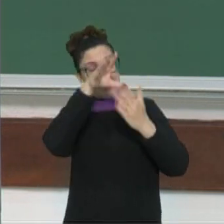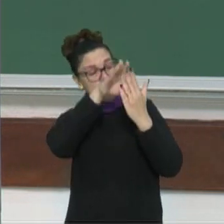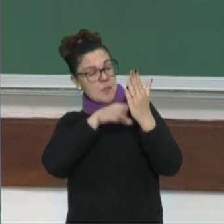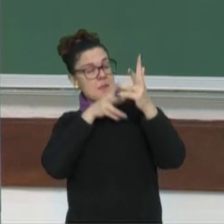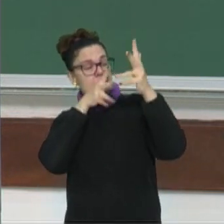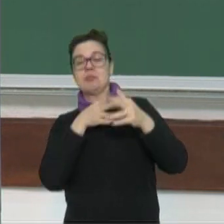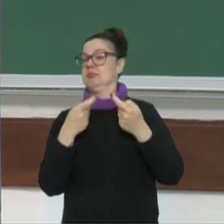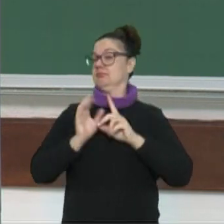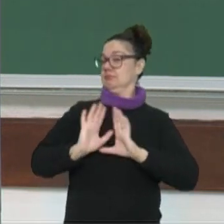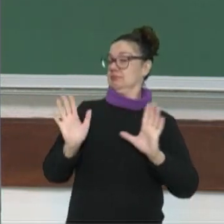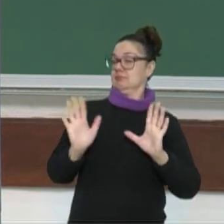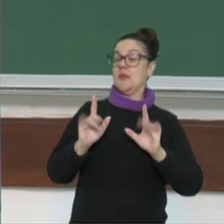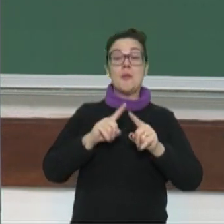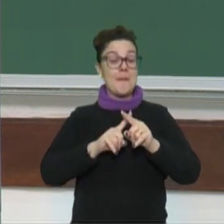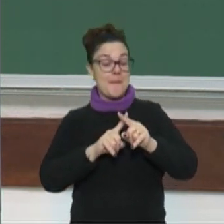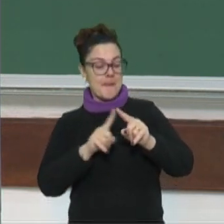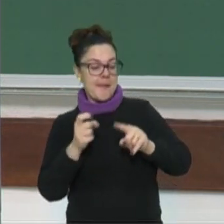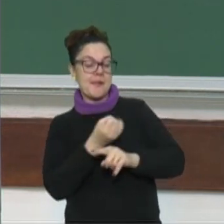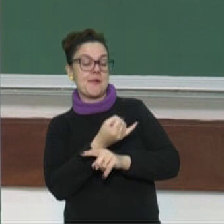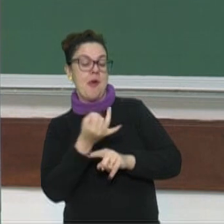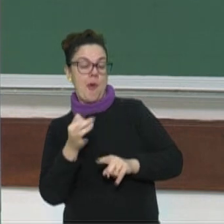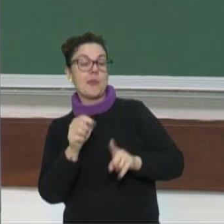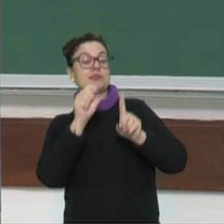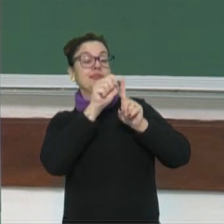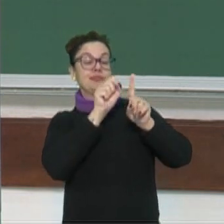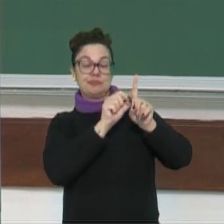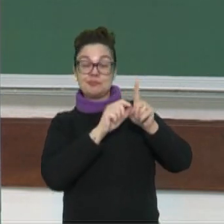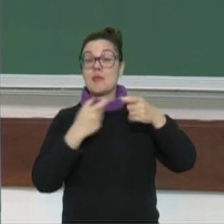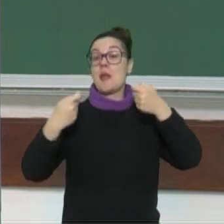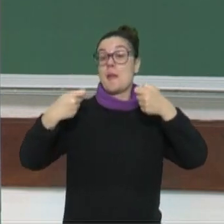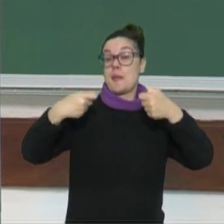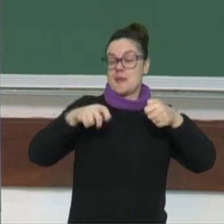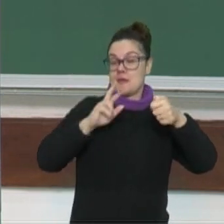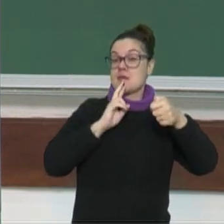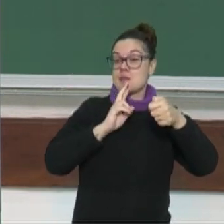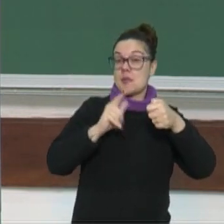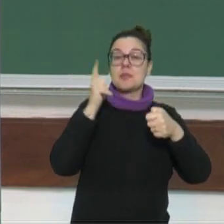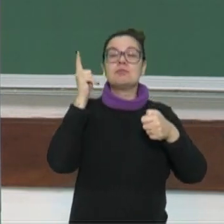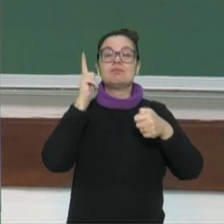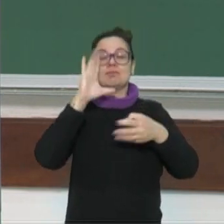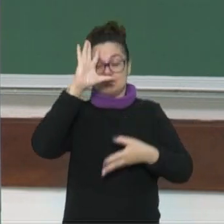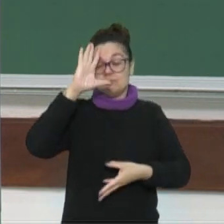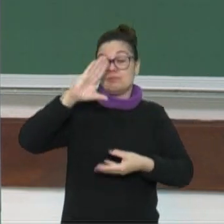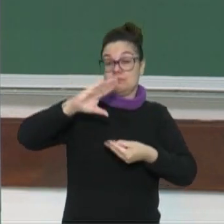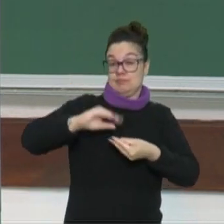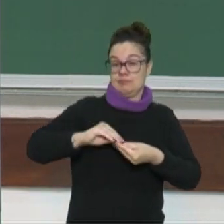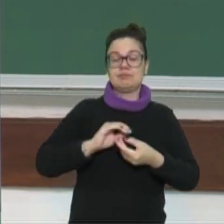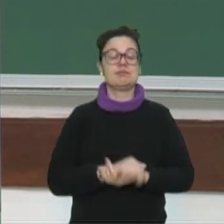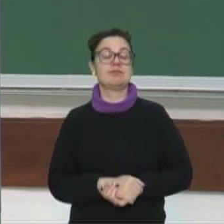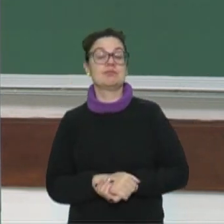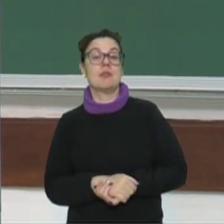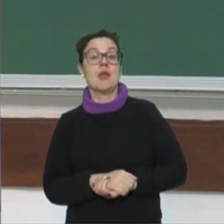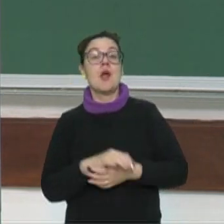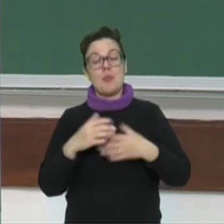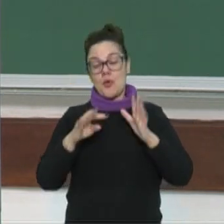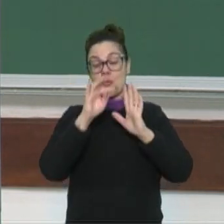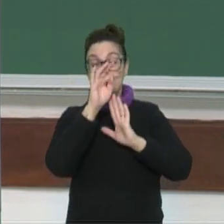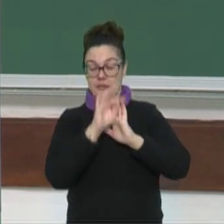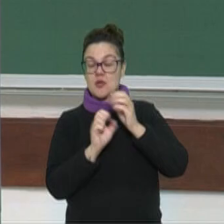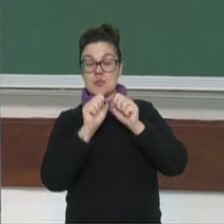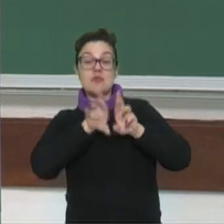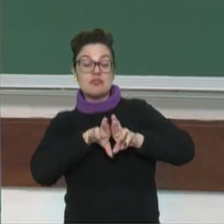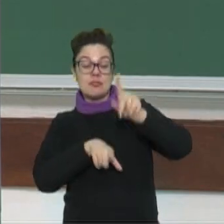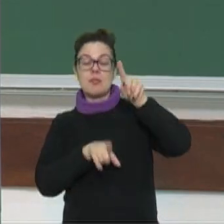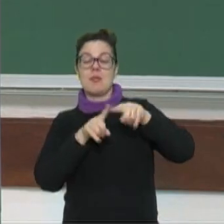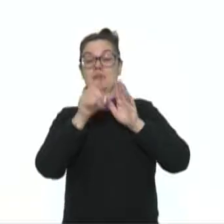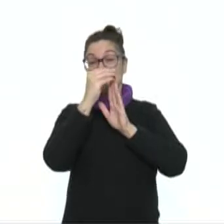à minha resposta. Mas alguns elementos você tem que ter na resposta para que a gente possa considerar ela correta, embora o texto possa ser